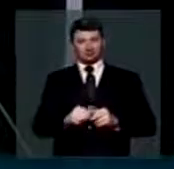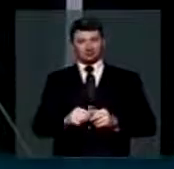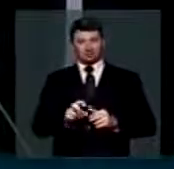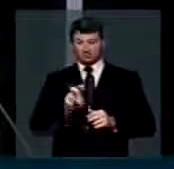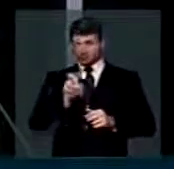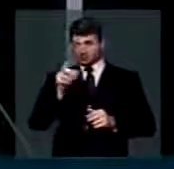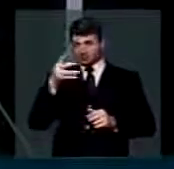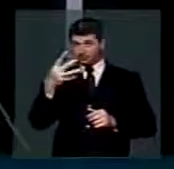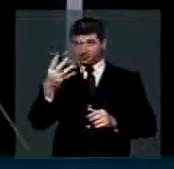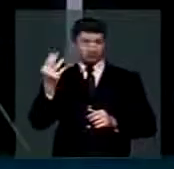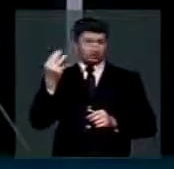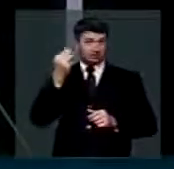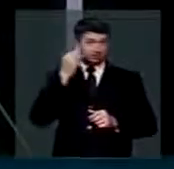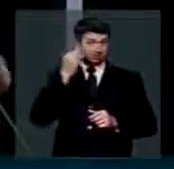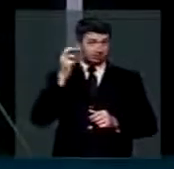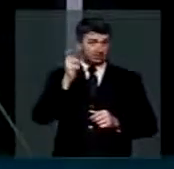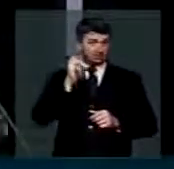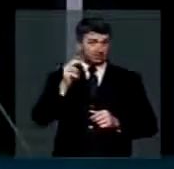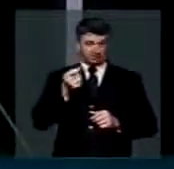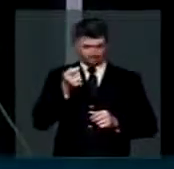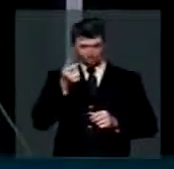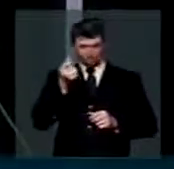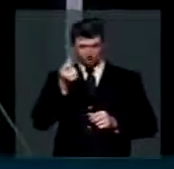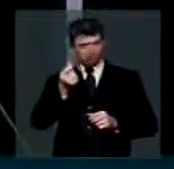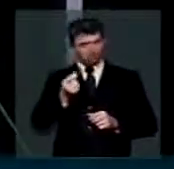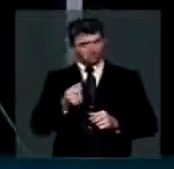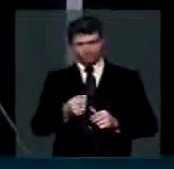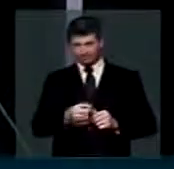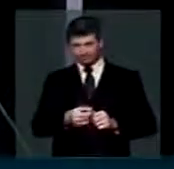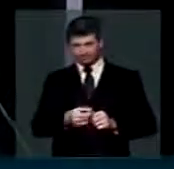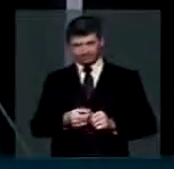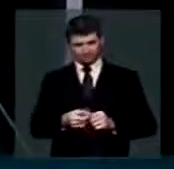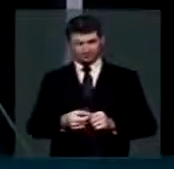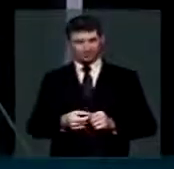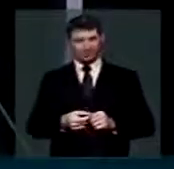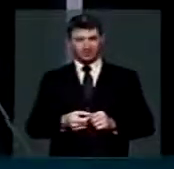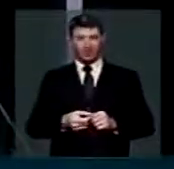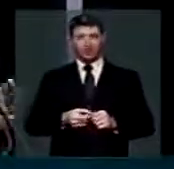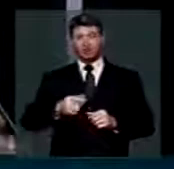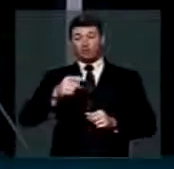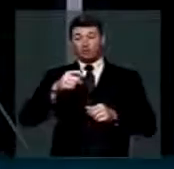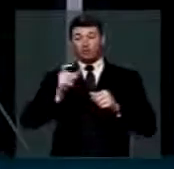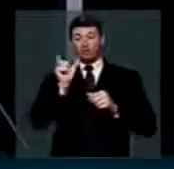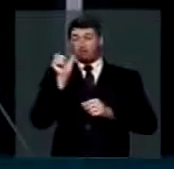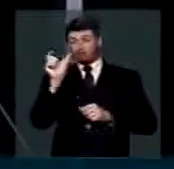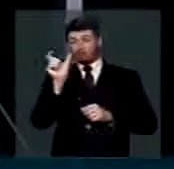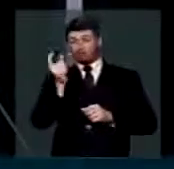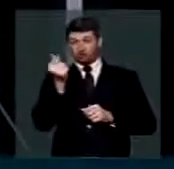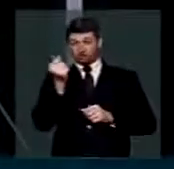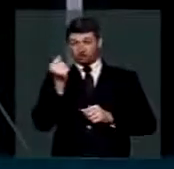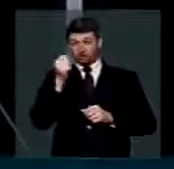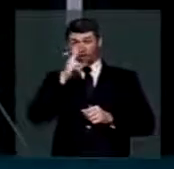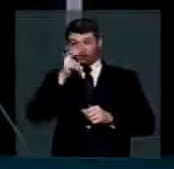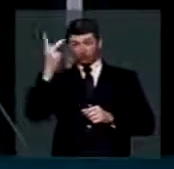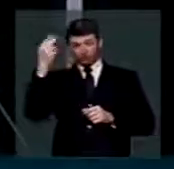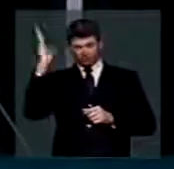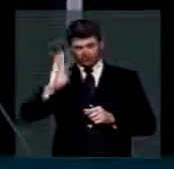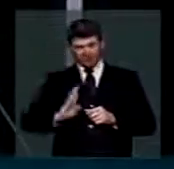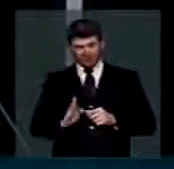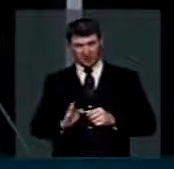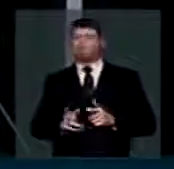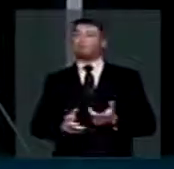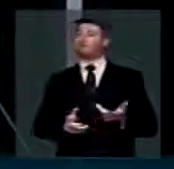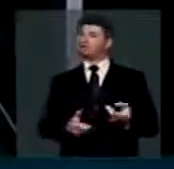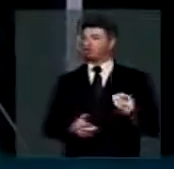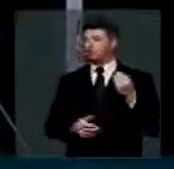54 milhões de reais não é pouco dinheiro numa moeda forte e estabilizada como é o real.